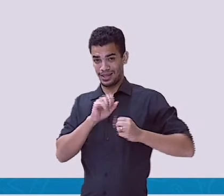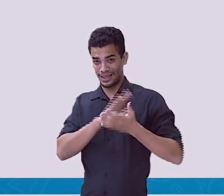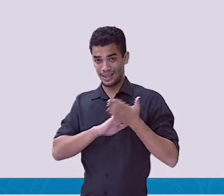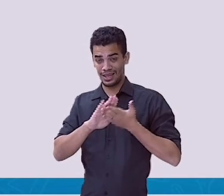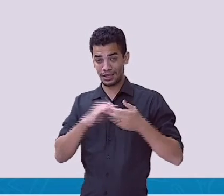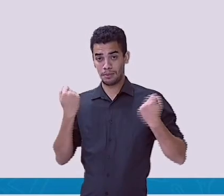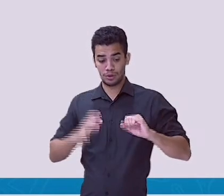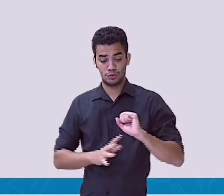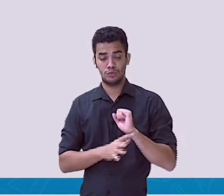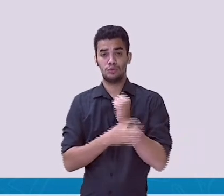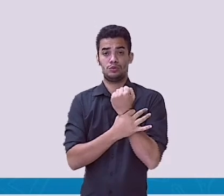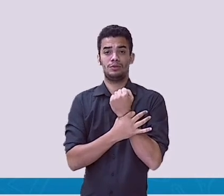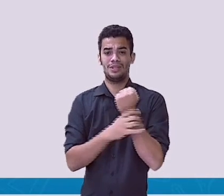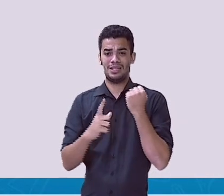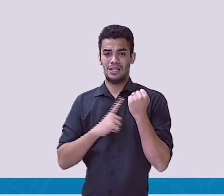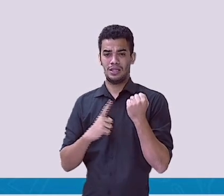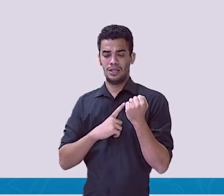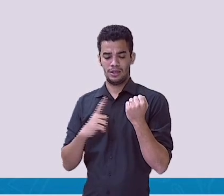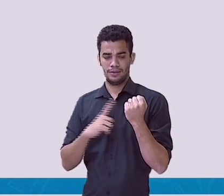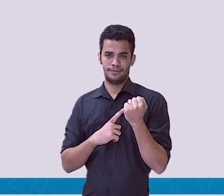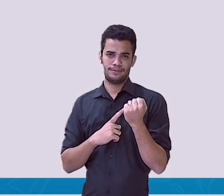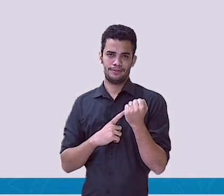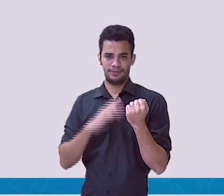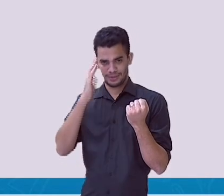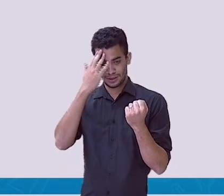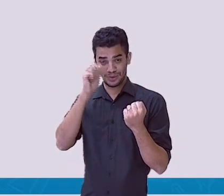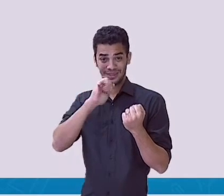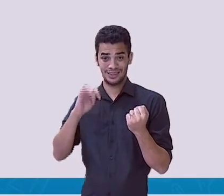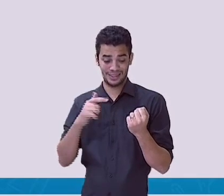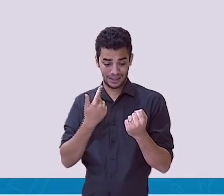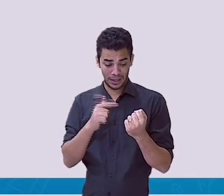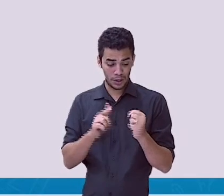causar doenças sérias, como um câncer, por exemplo.